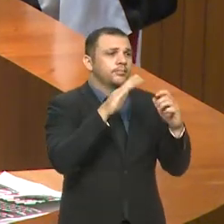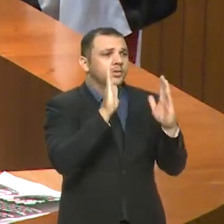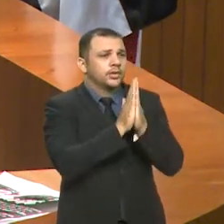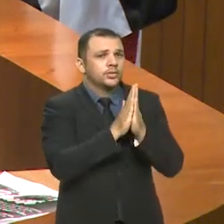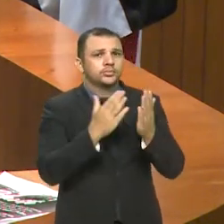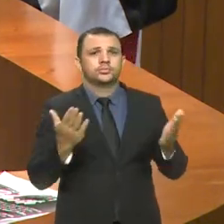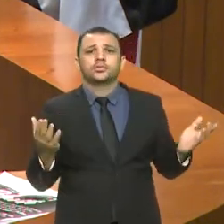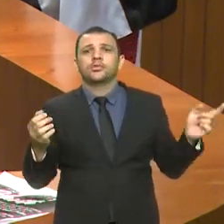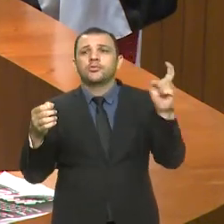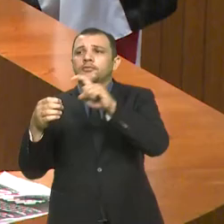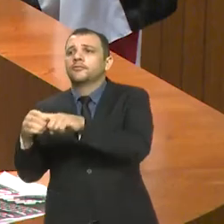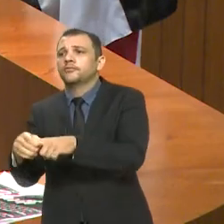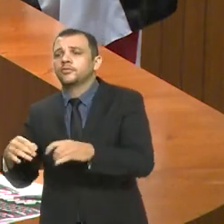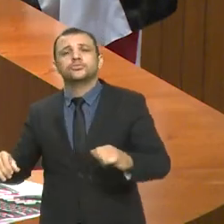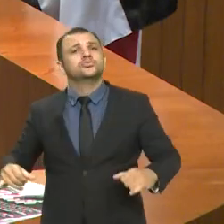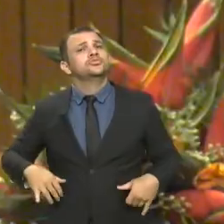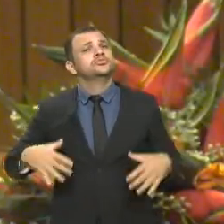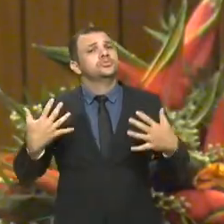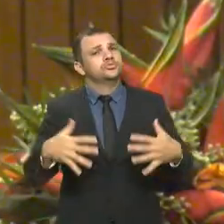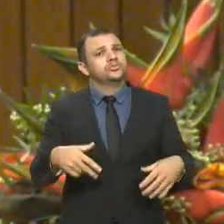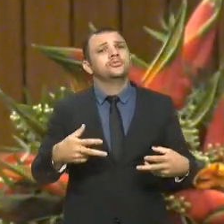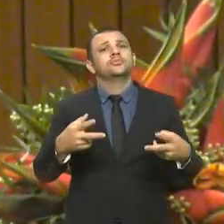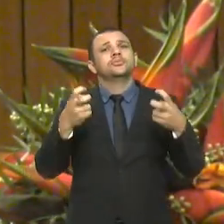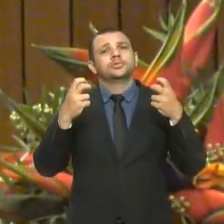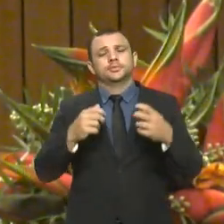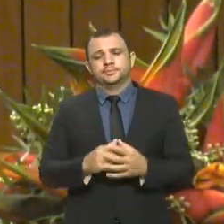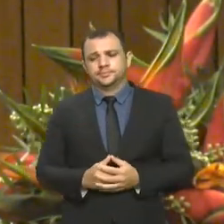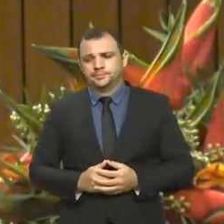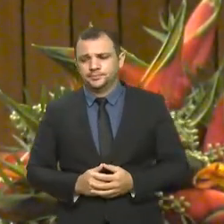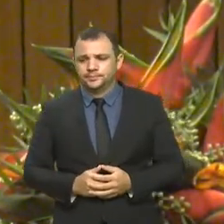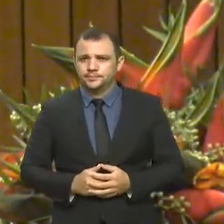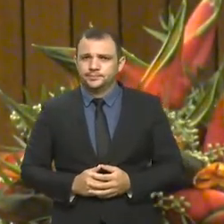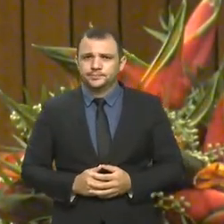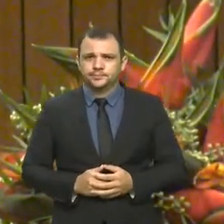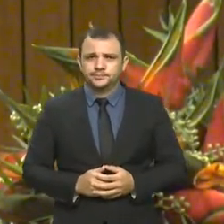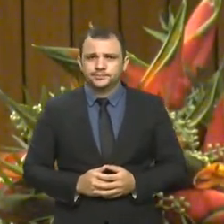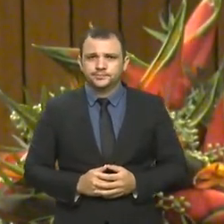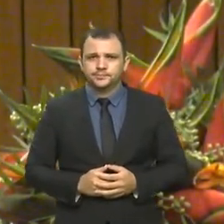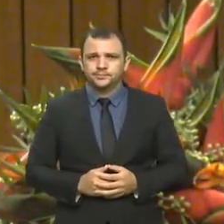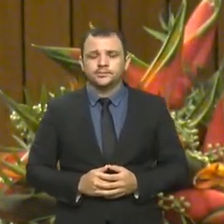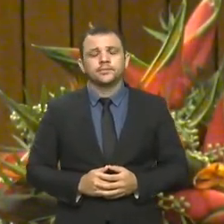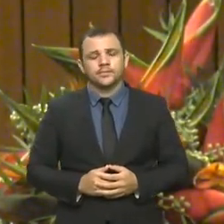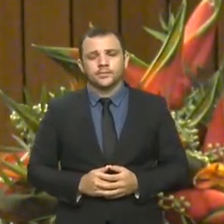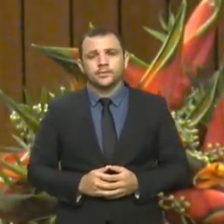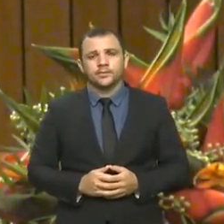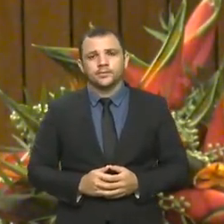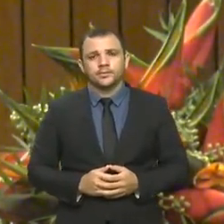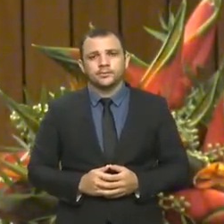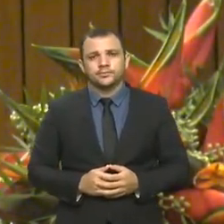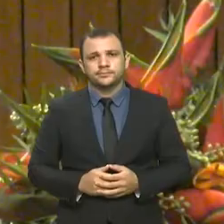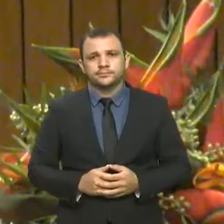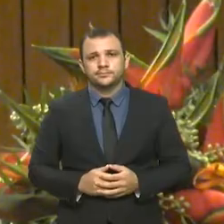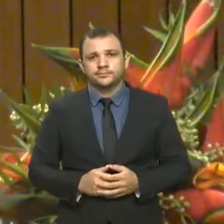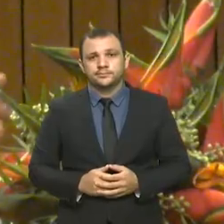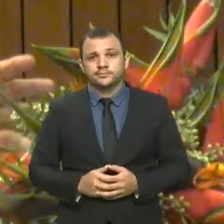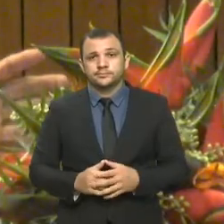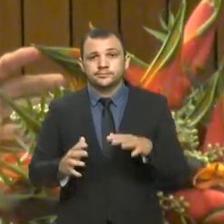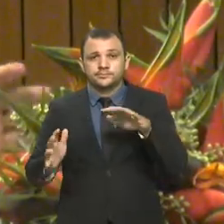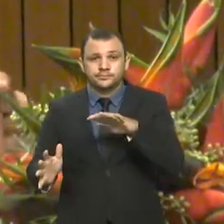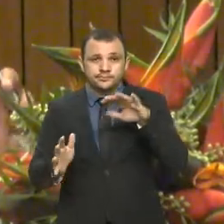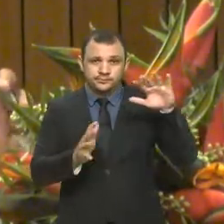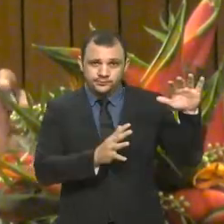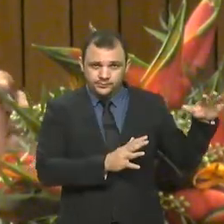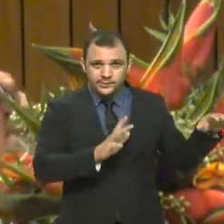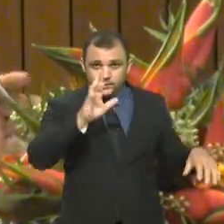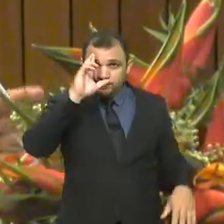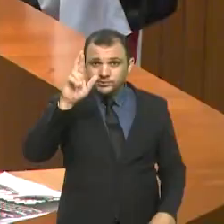Senhor presidente, aproveito o tempo que me resta para tratar da esperança do estado do